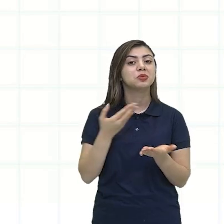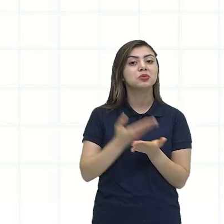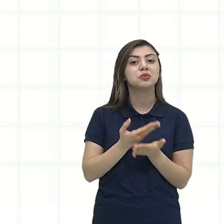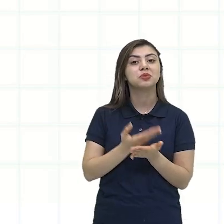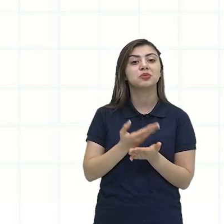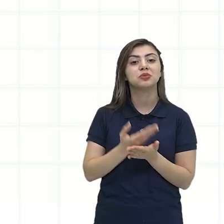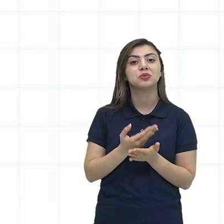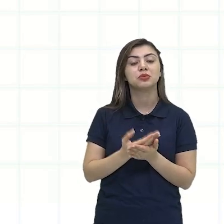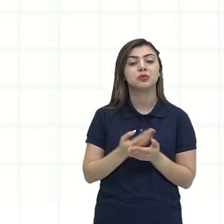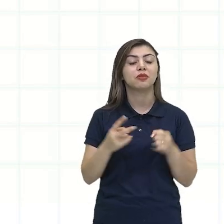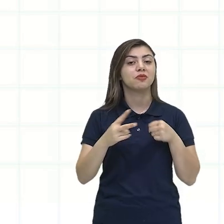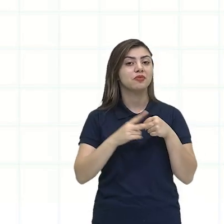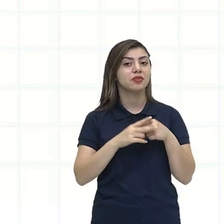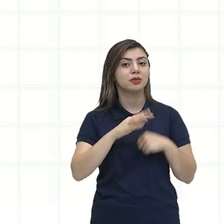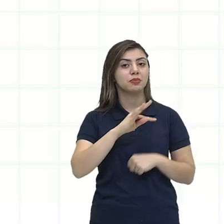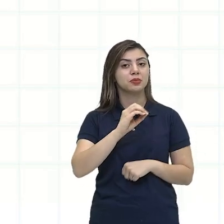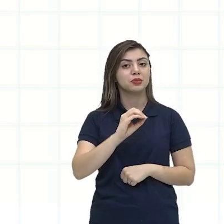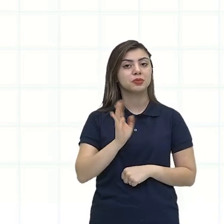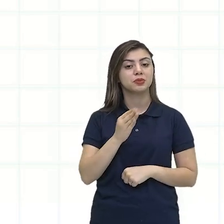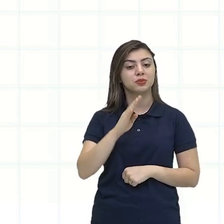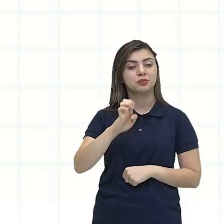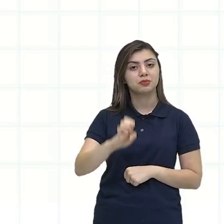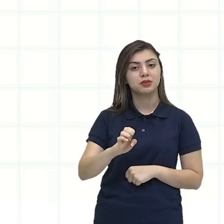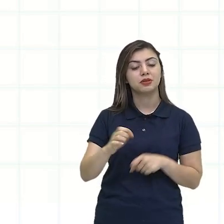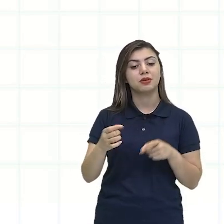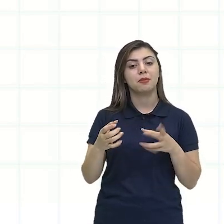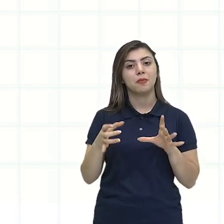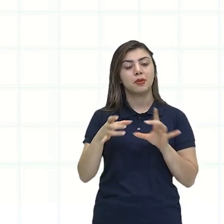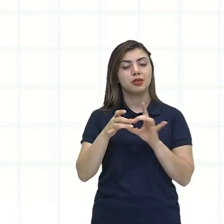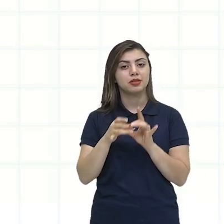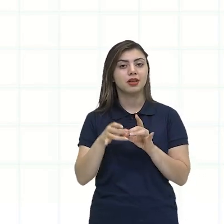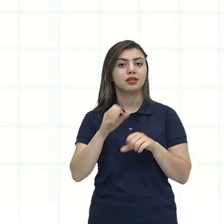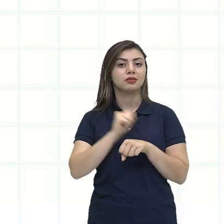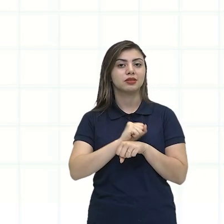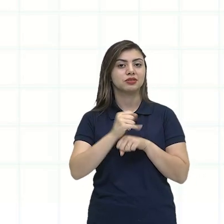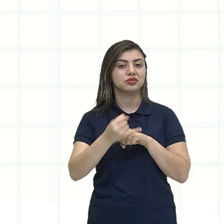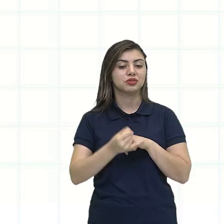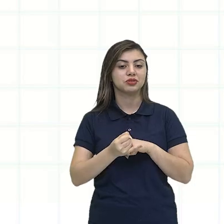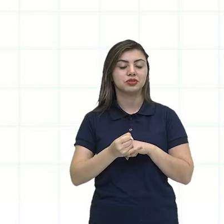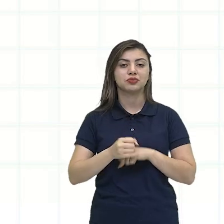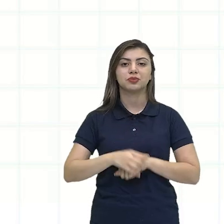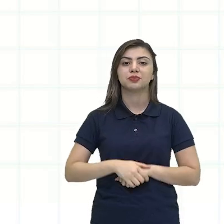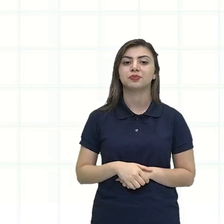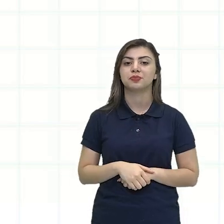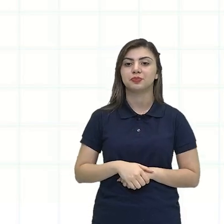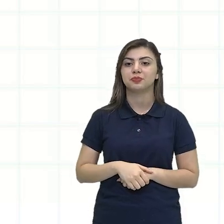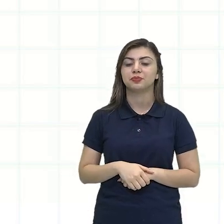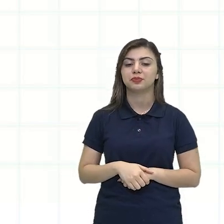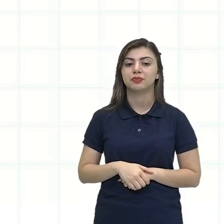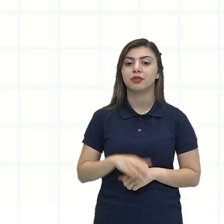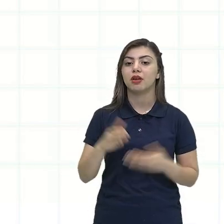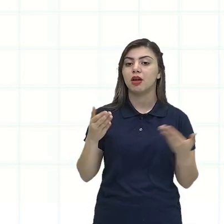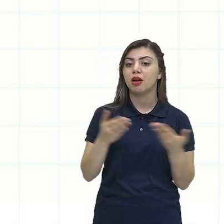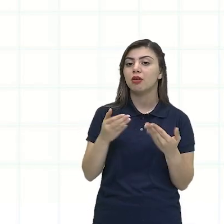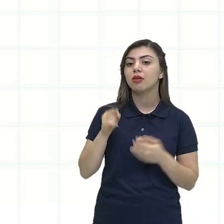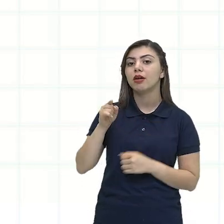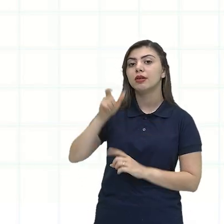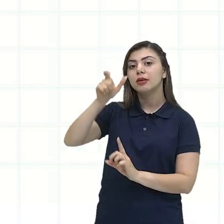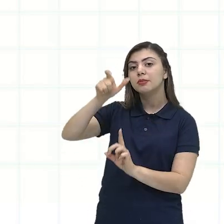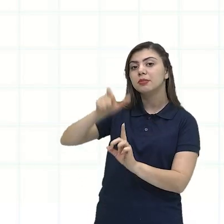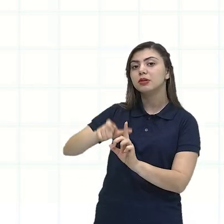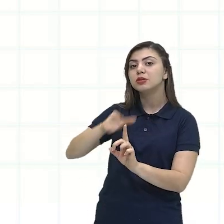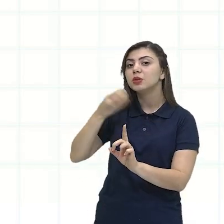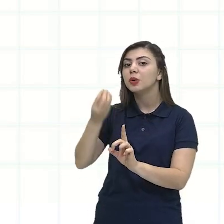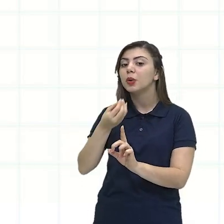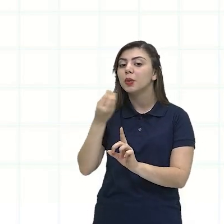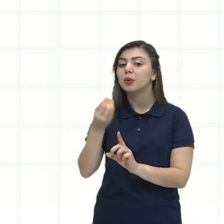questão do verbo to be em adjetivos. Então, eu vou descrever esta pessoa. Eu posso dizer you